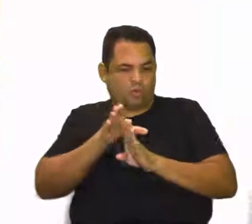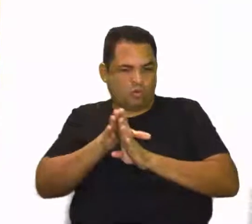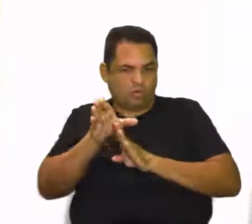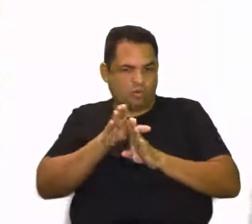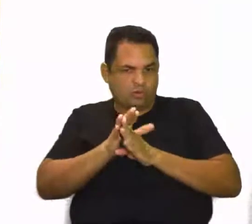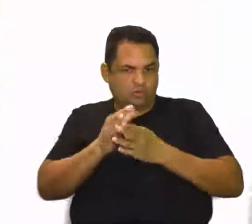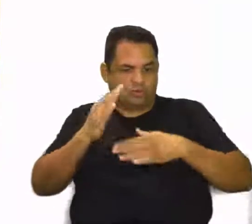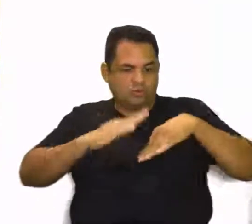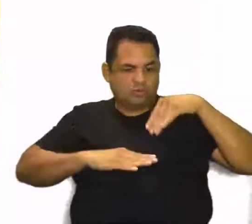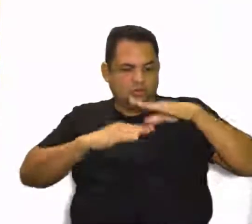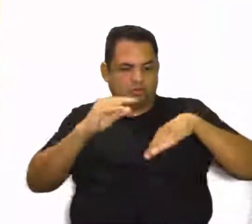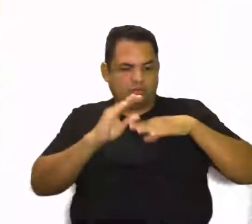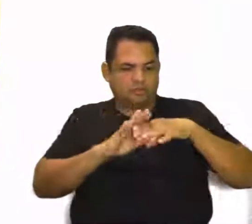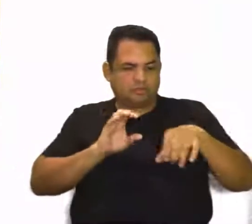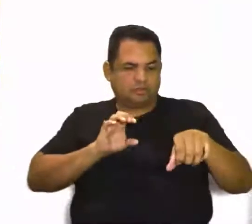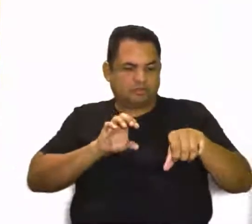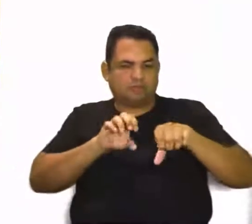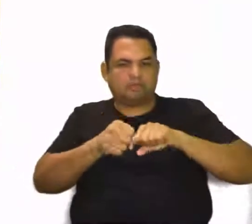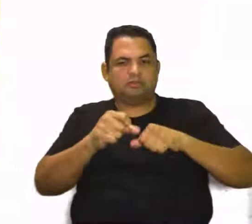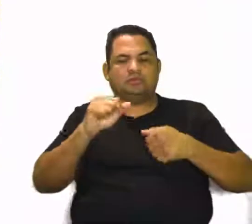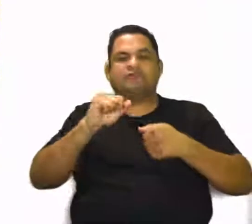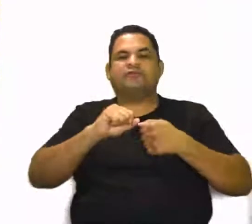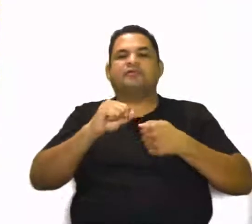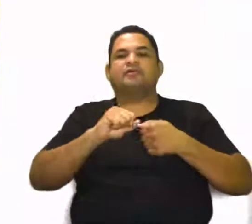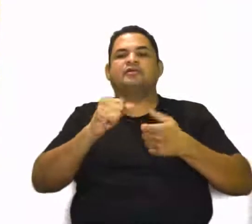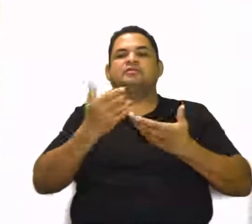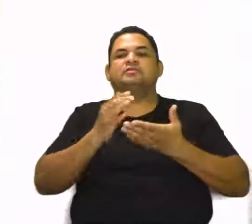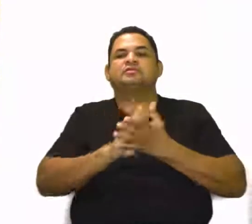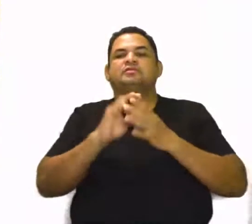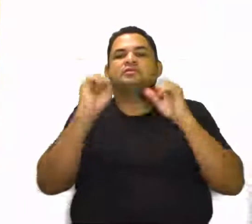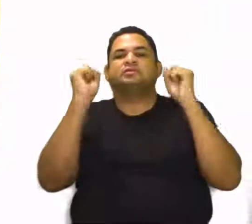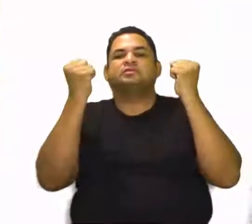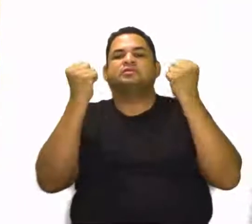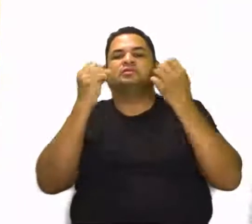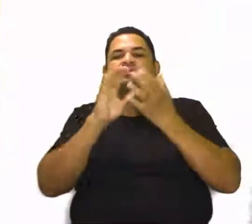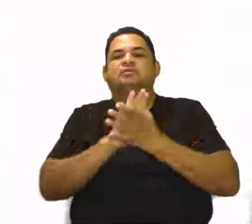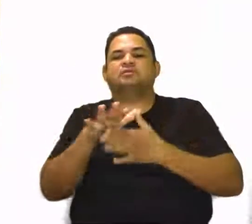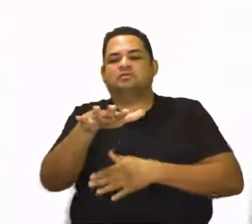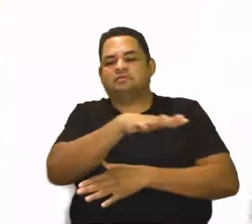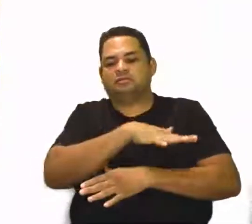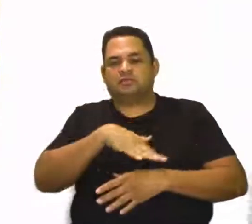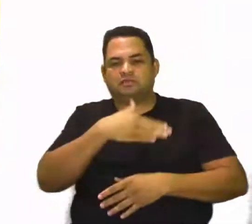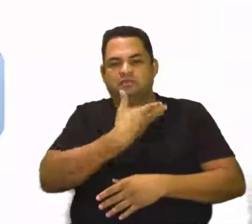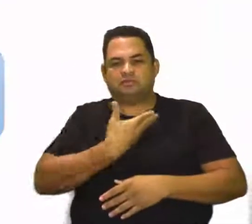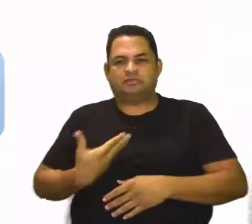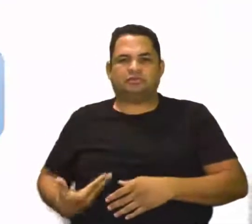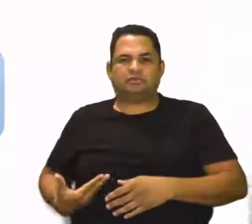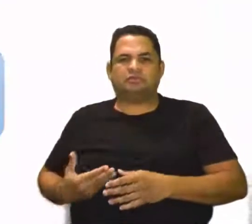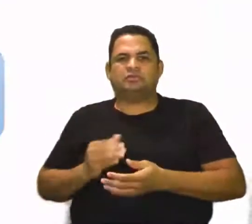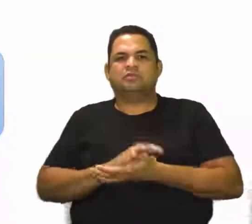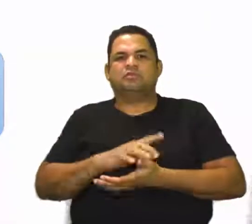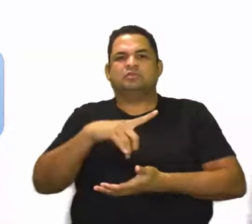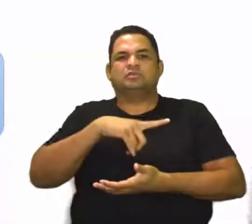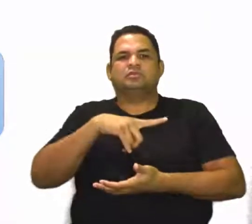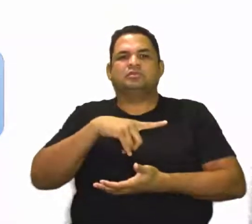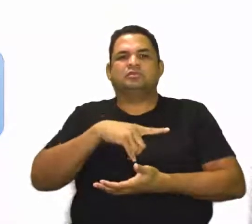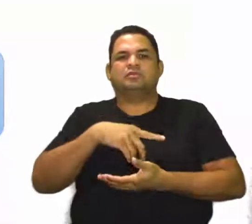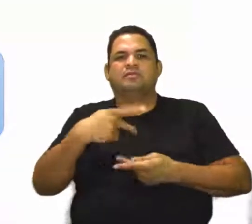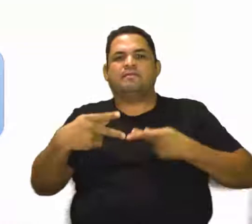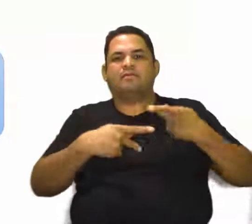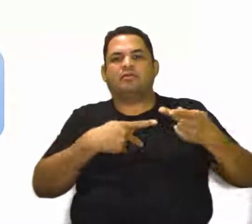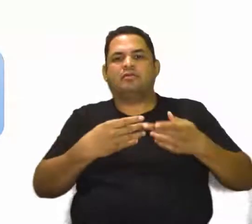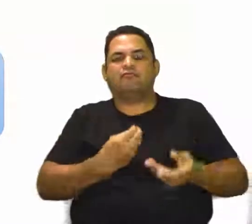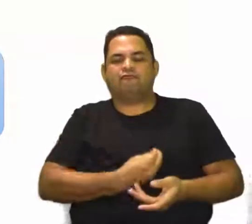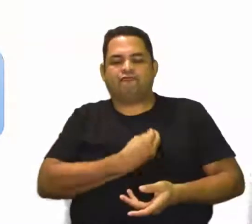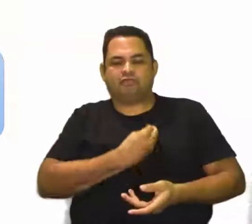profissional formado que realiza essas atividades em espaços públicos. Nós também temos o programa